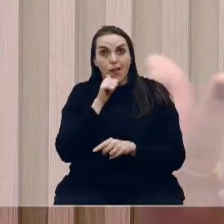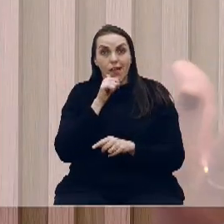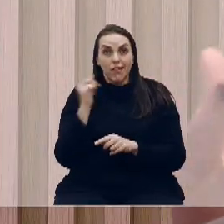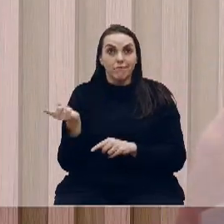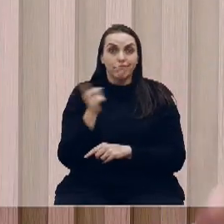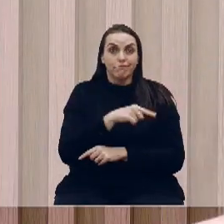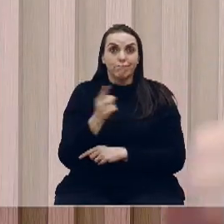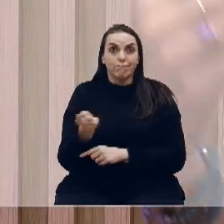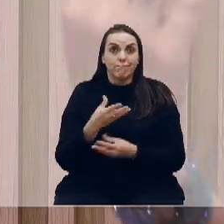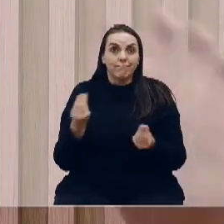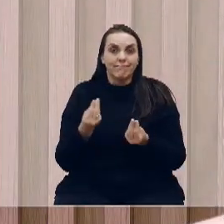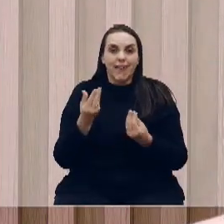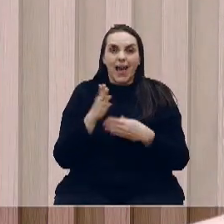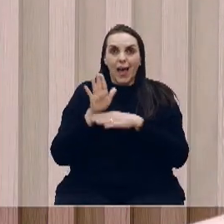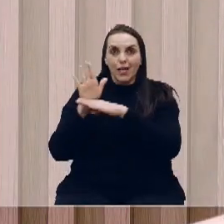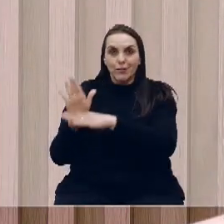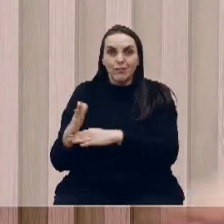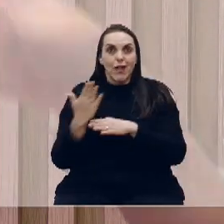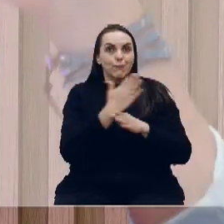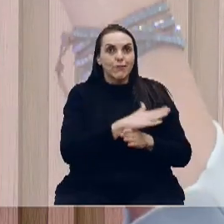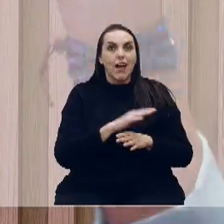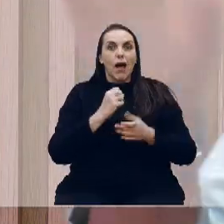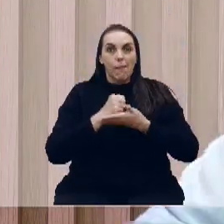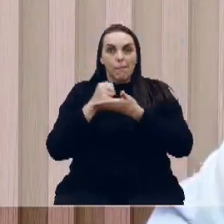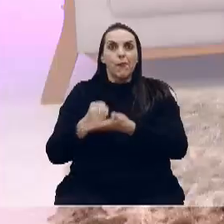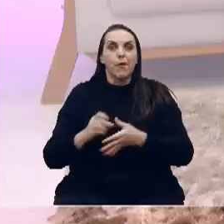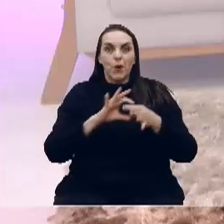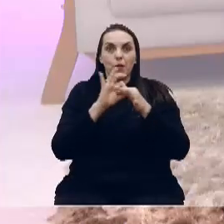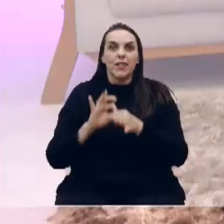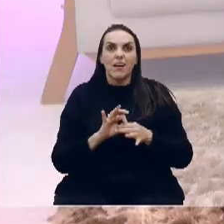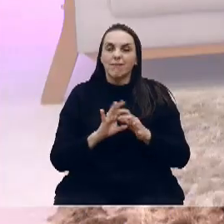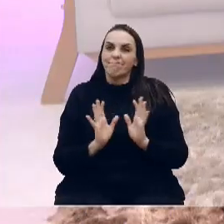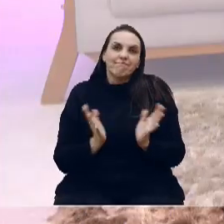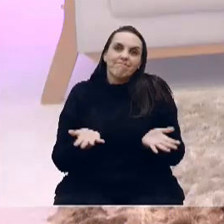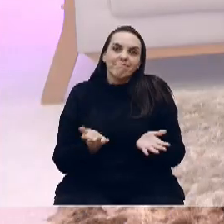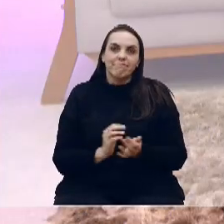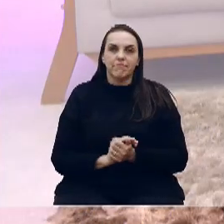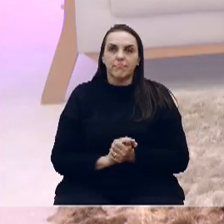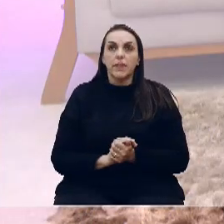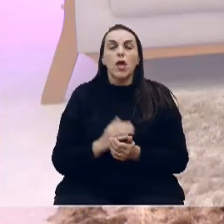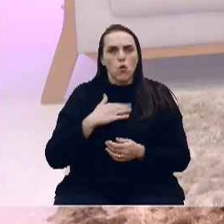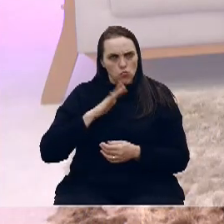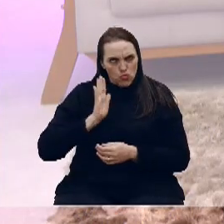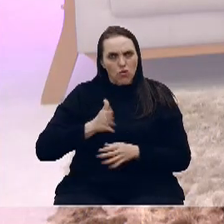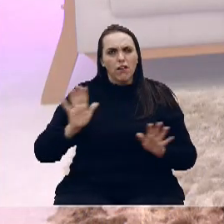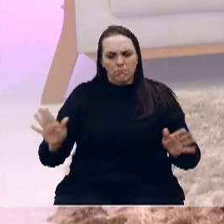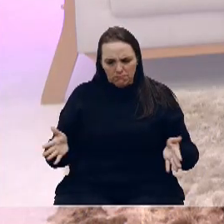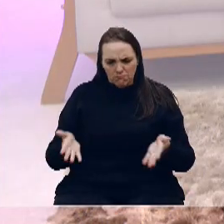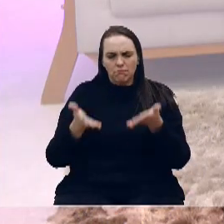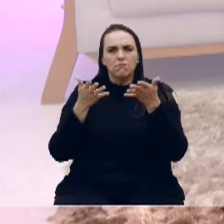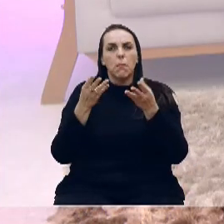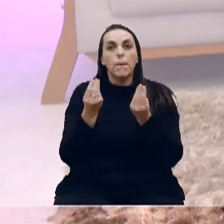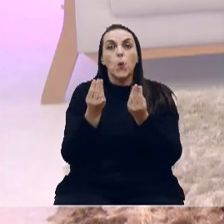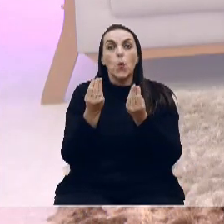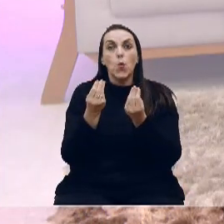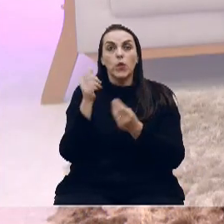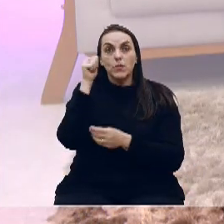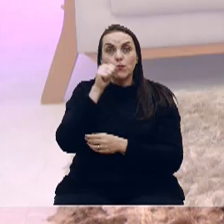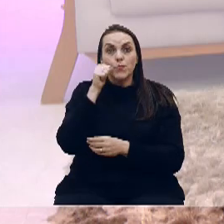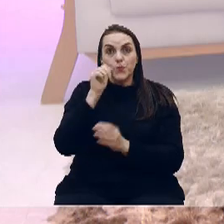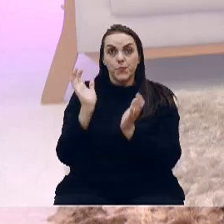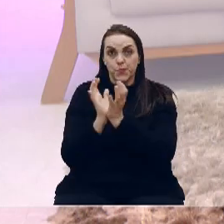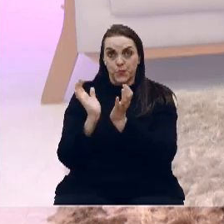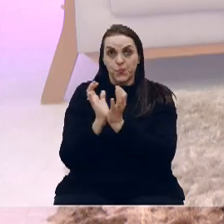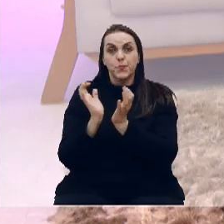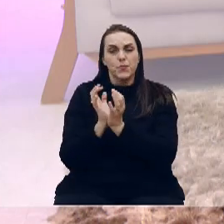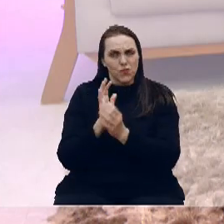aquela coisa de se ajudar, se unir, e às vezes fica para trás. Eu já incentivei muitas colegas, sabe? Que nem na época que a gente